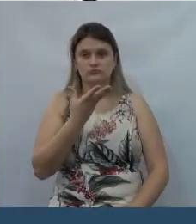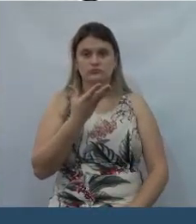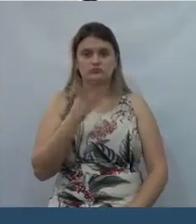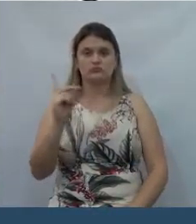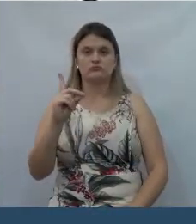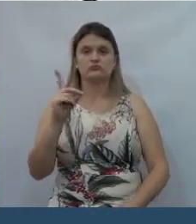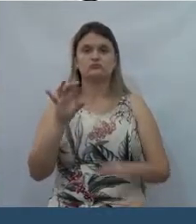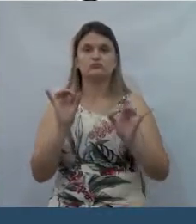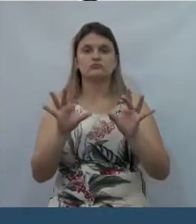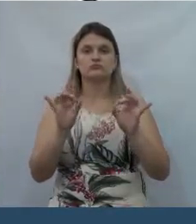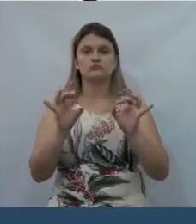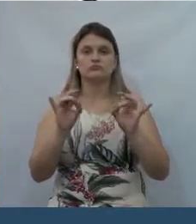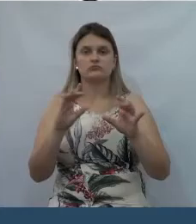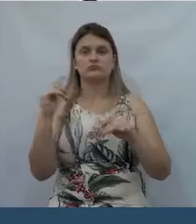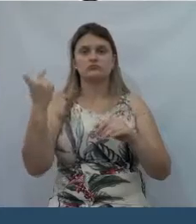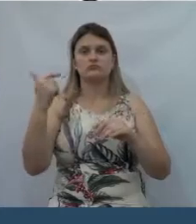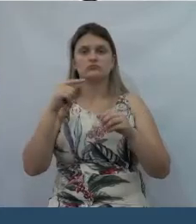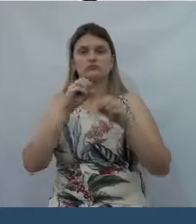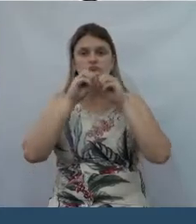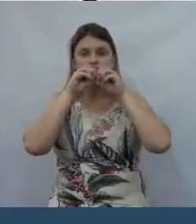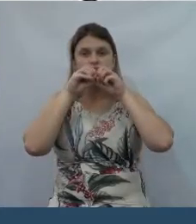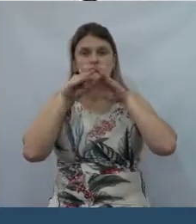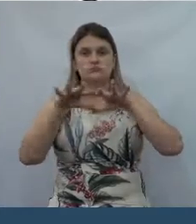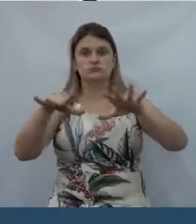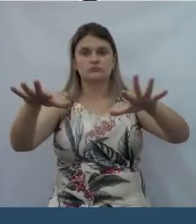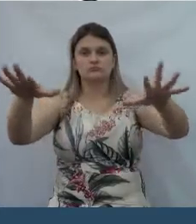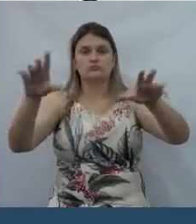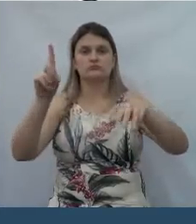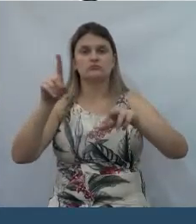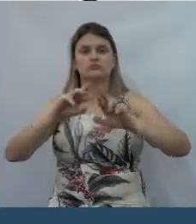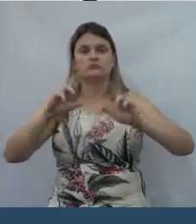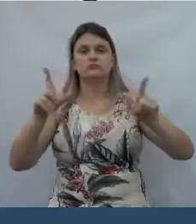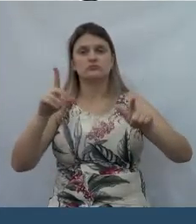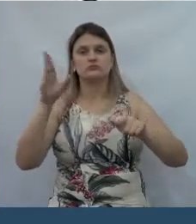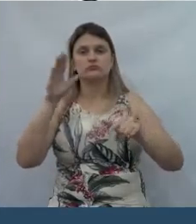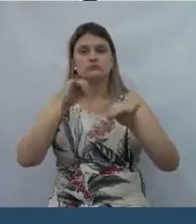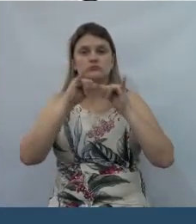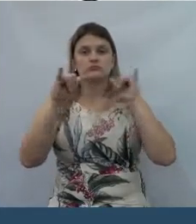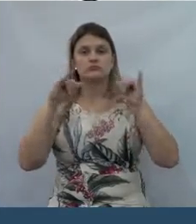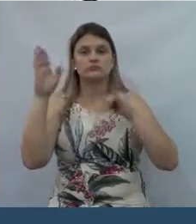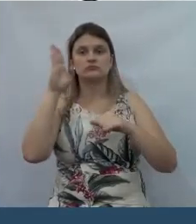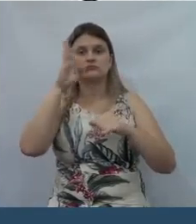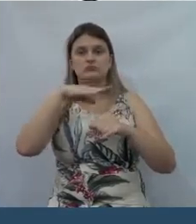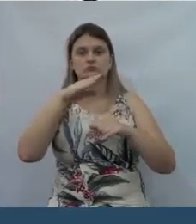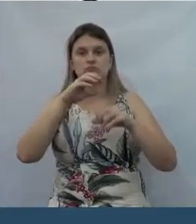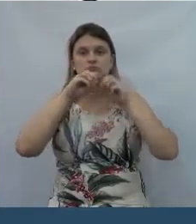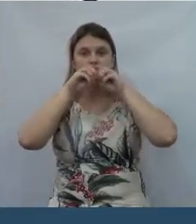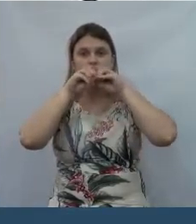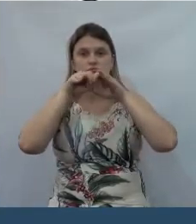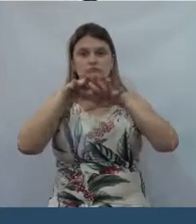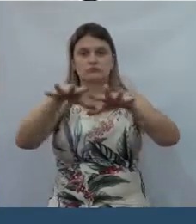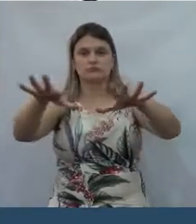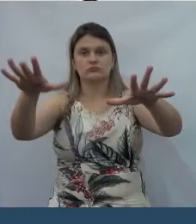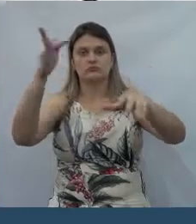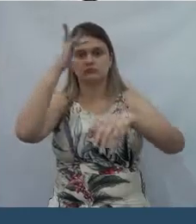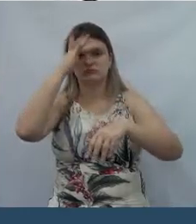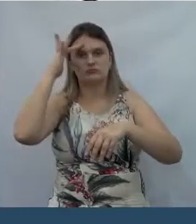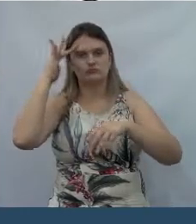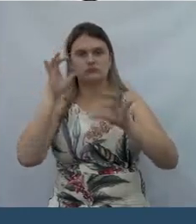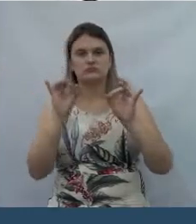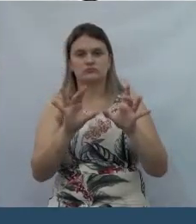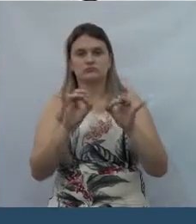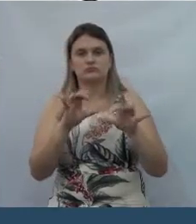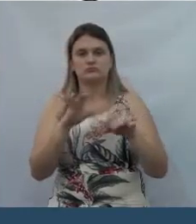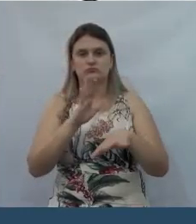não vende, ela não percorre. É diferente da notícia ruim, uma desgraça, uma coisa. Ela vende milhões